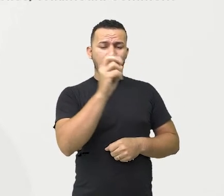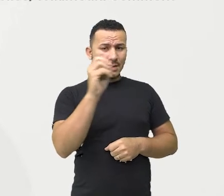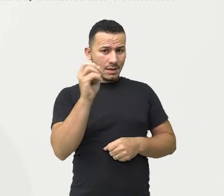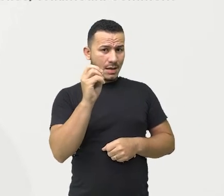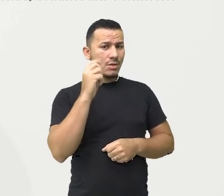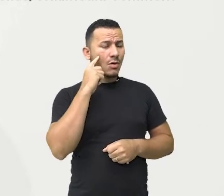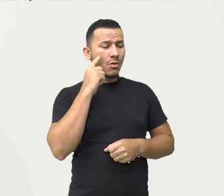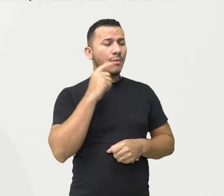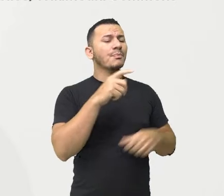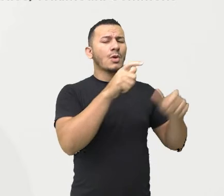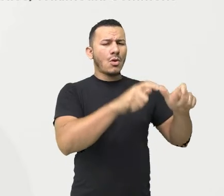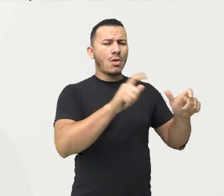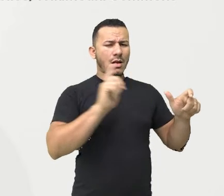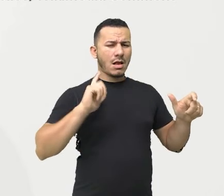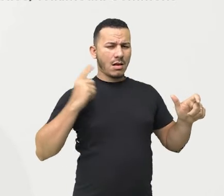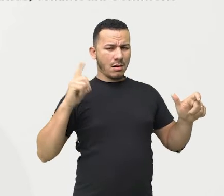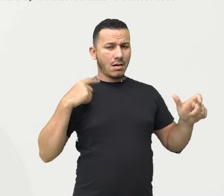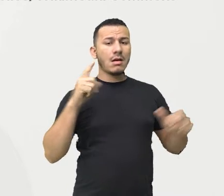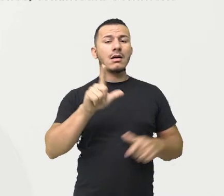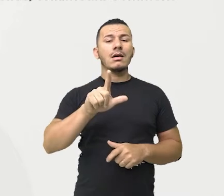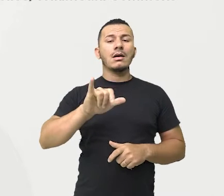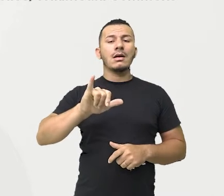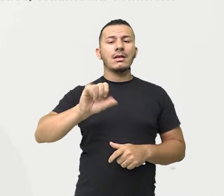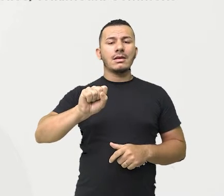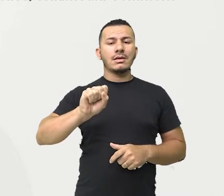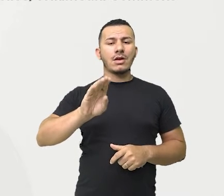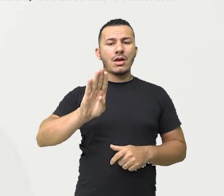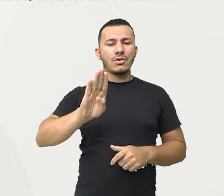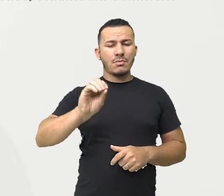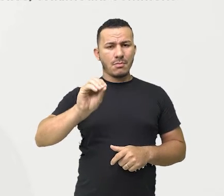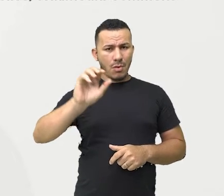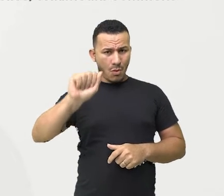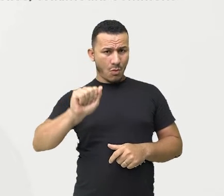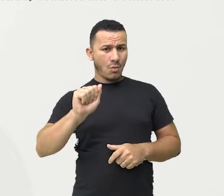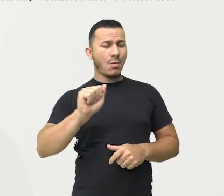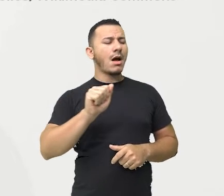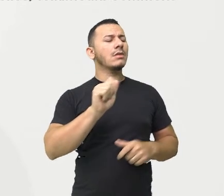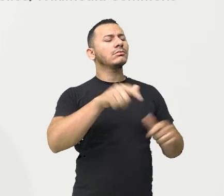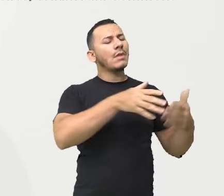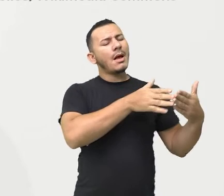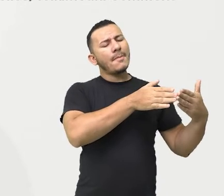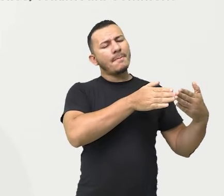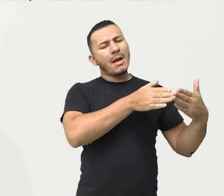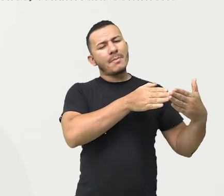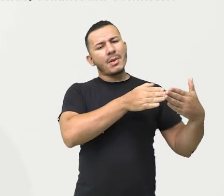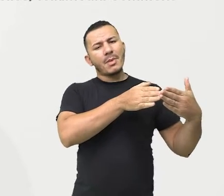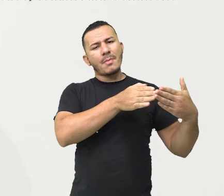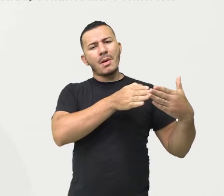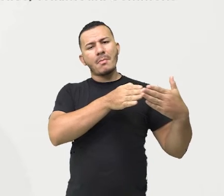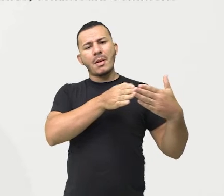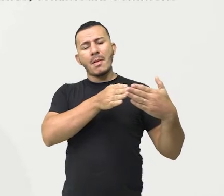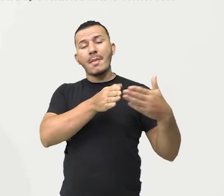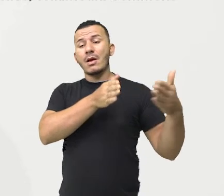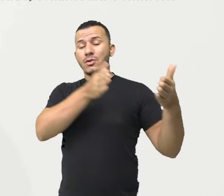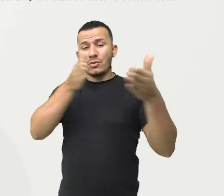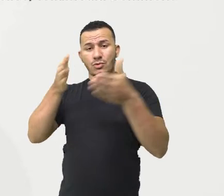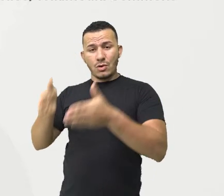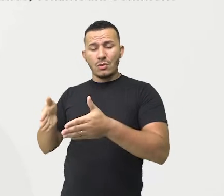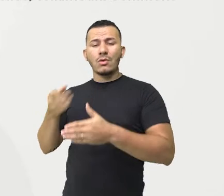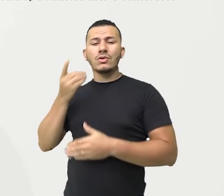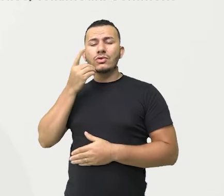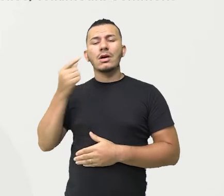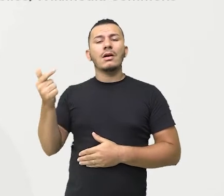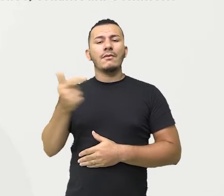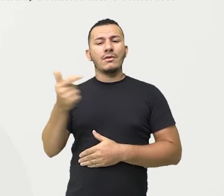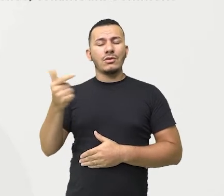de Lisboa, o Brasil já tinha sido apresentado a outra pessoa, vocês viram? E chegou no dia 22 de